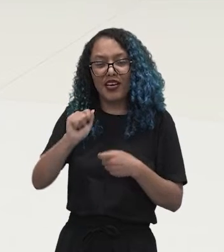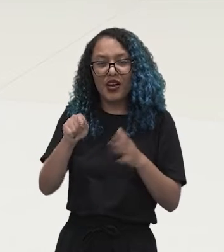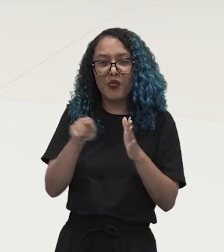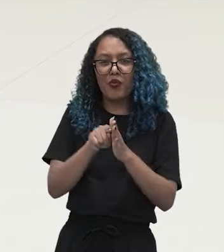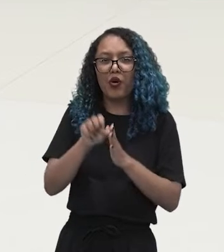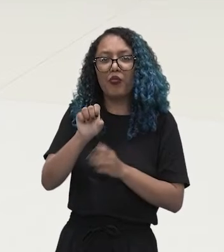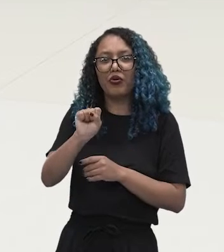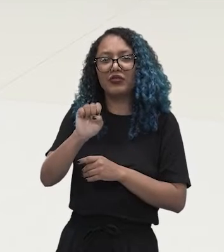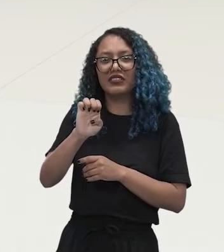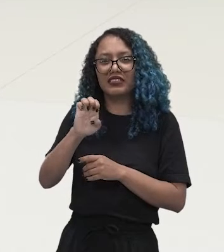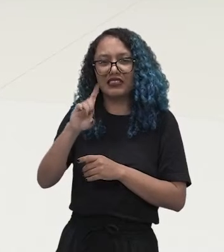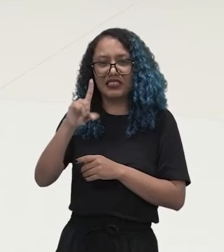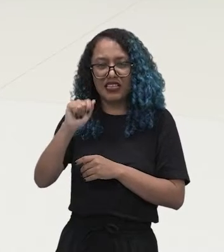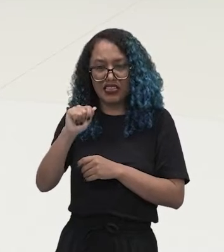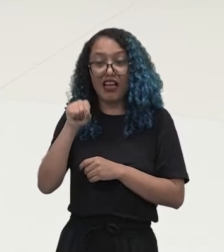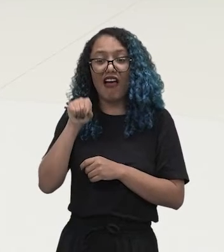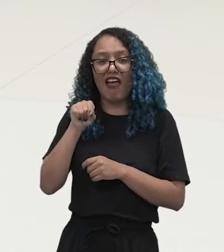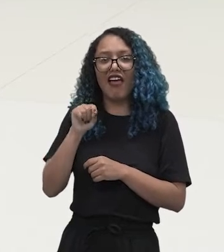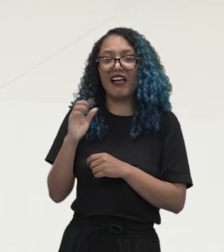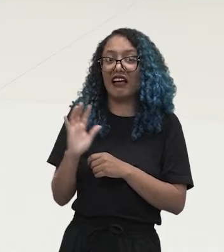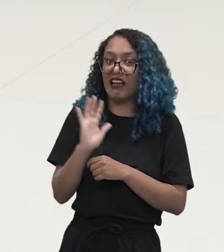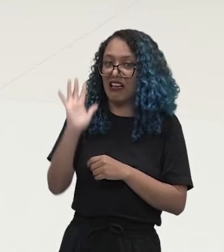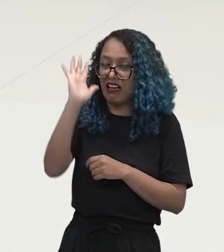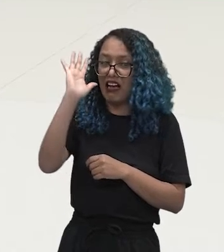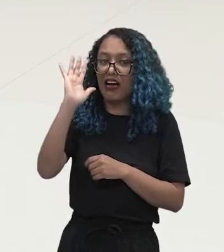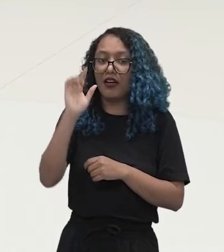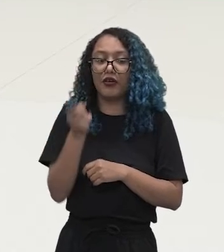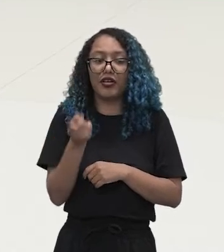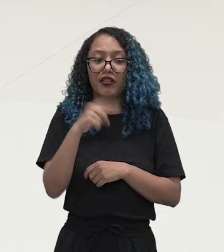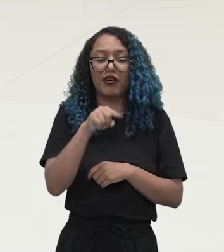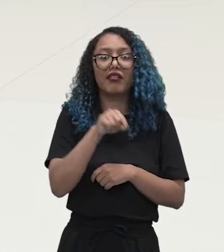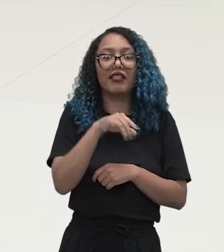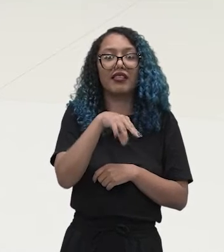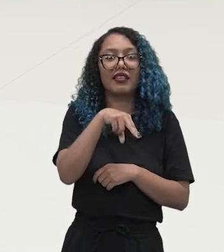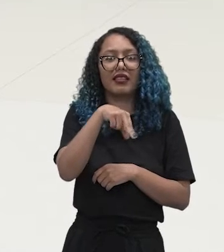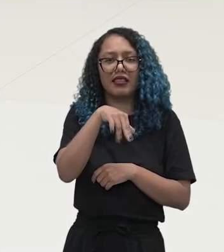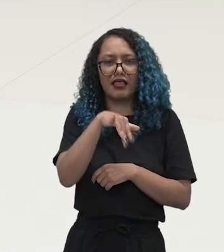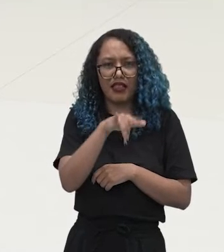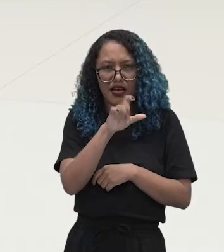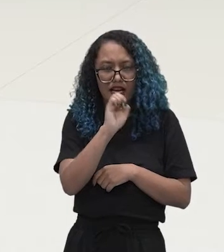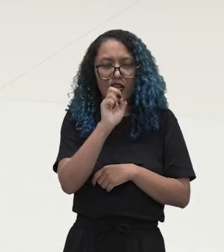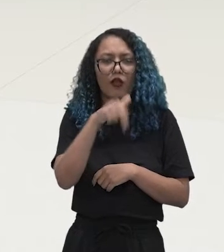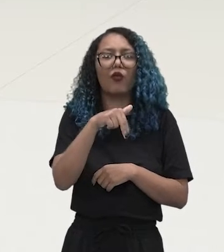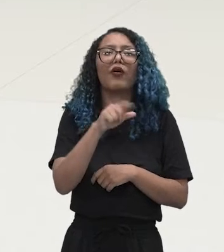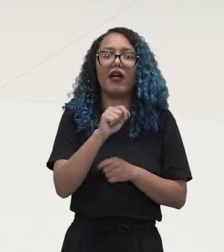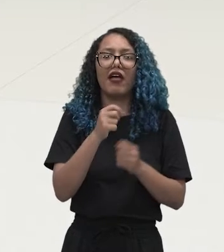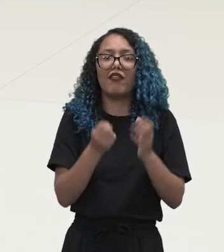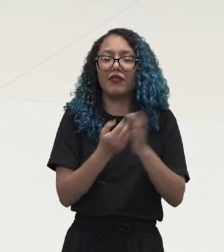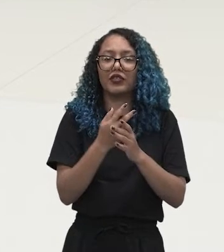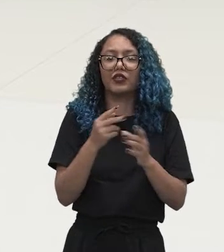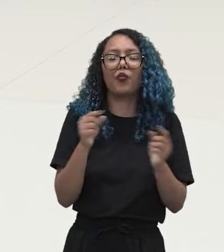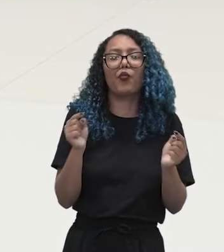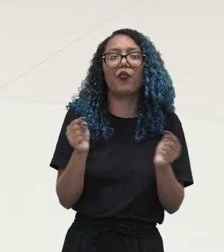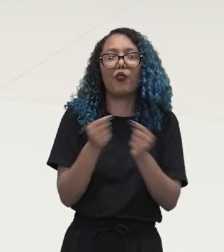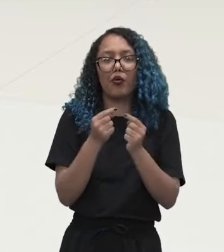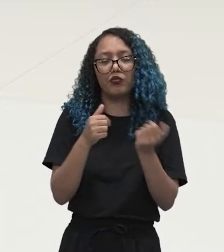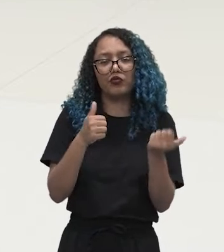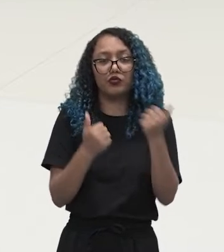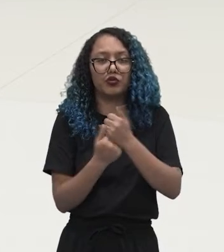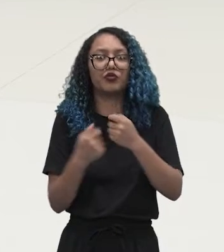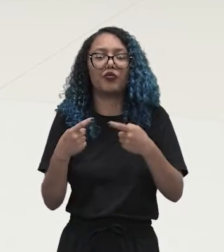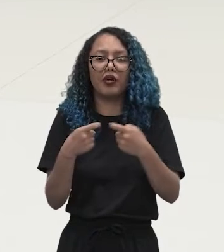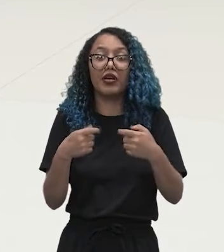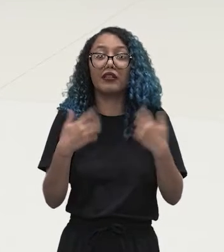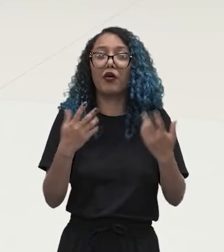produto muito caro. Então, o nylon 66 ele foi fabricado para isso. E depois percebeu-se que ele